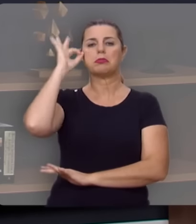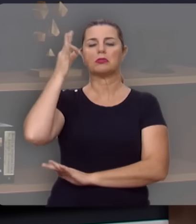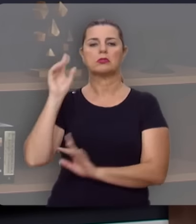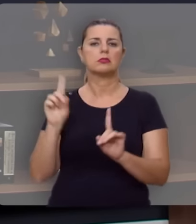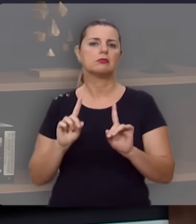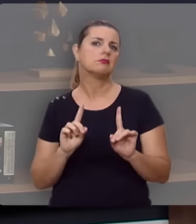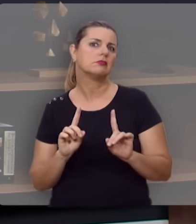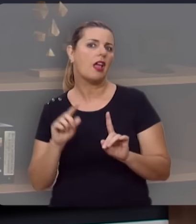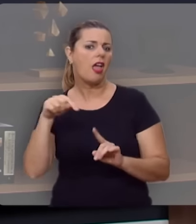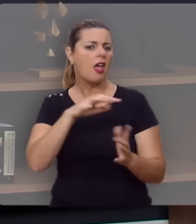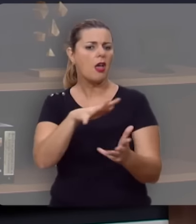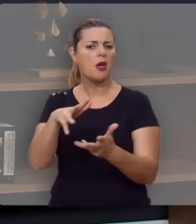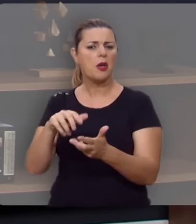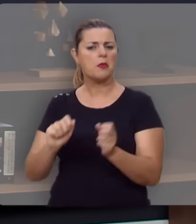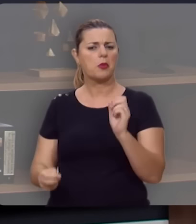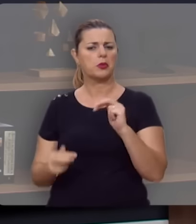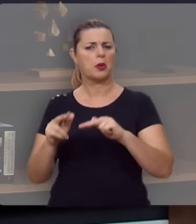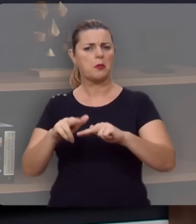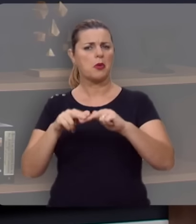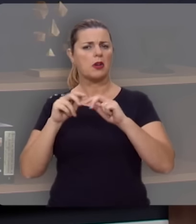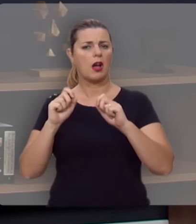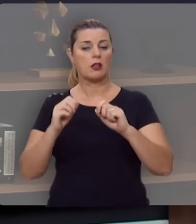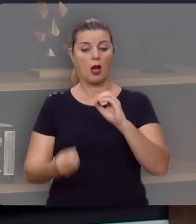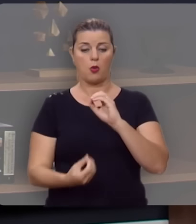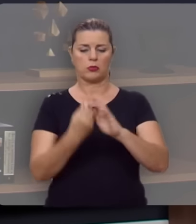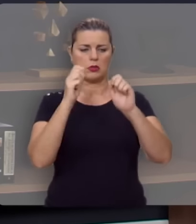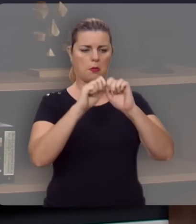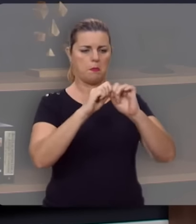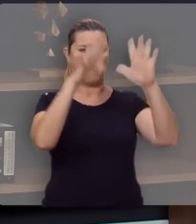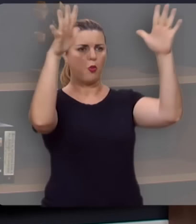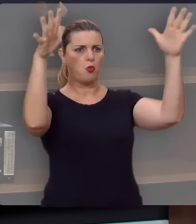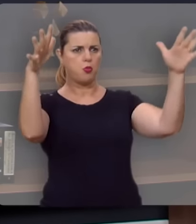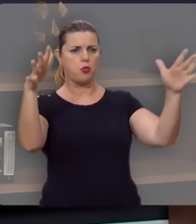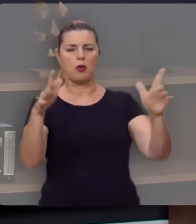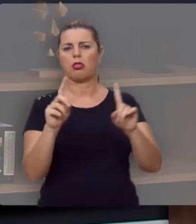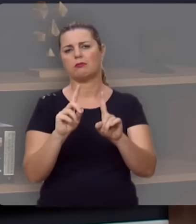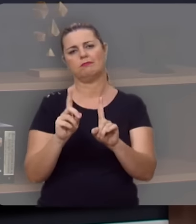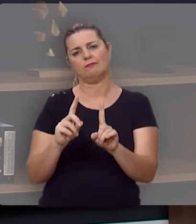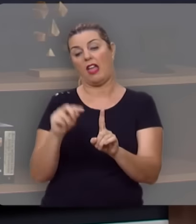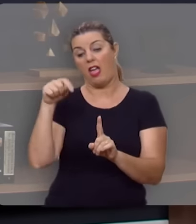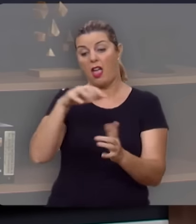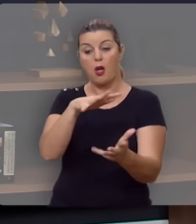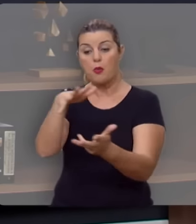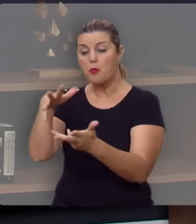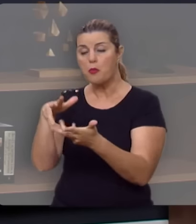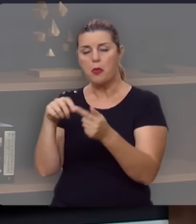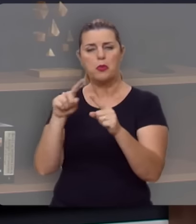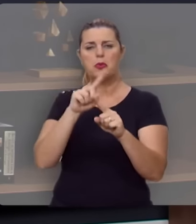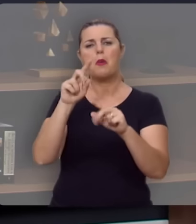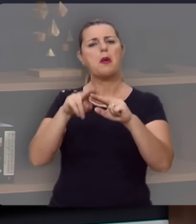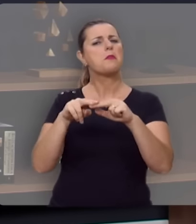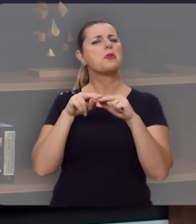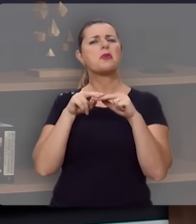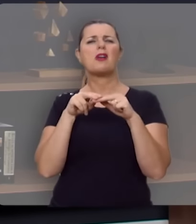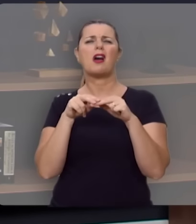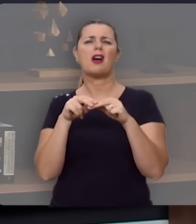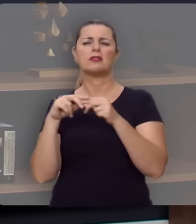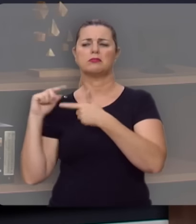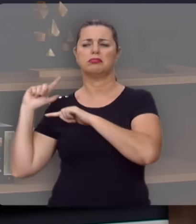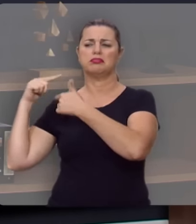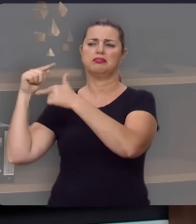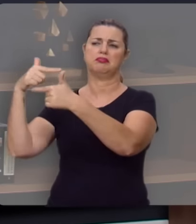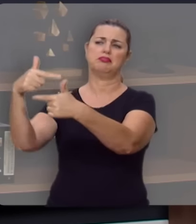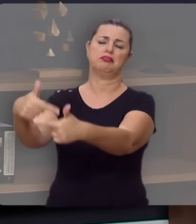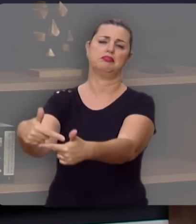Este mundo não é resultado de uma mega explosão cósmica. Este mundo não é fruto de uma evolução